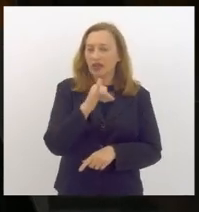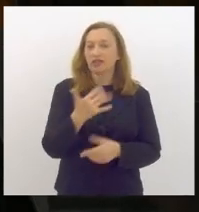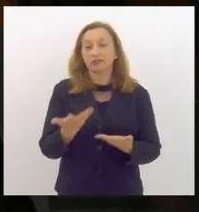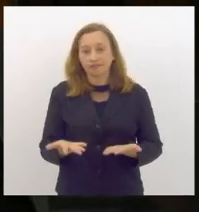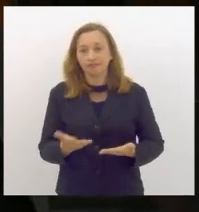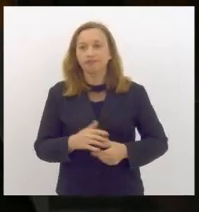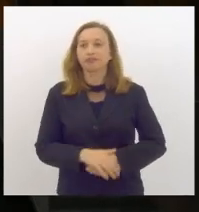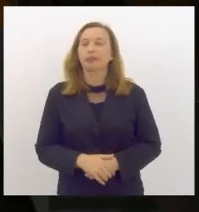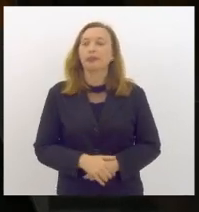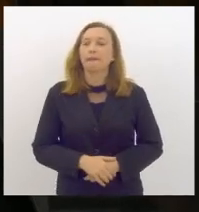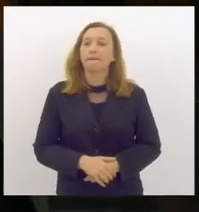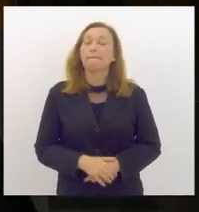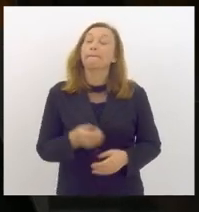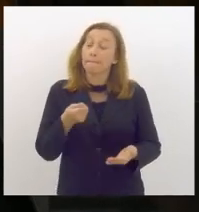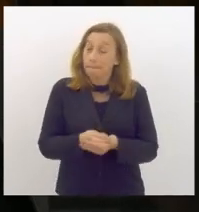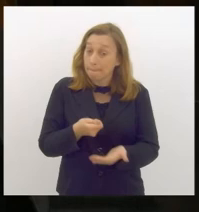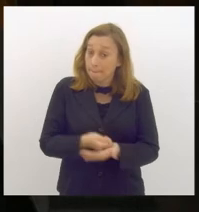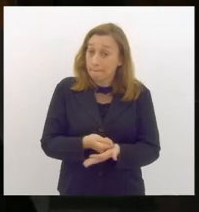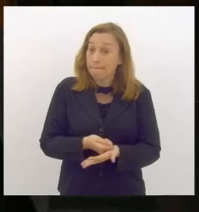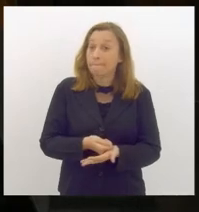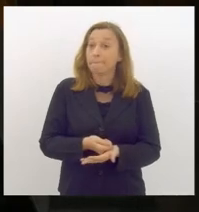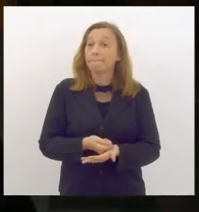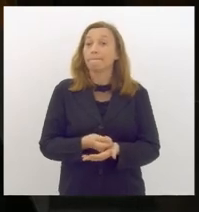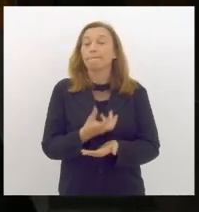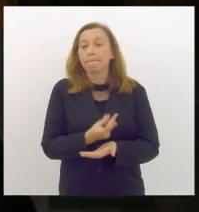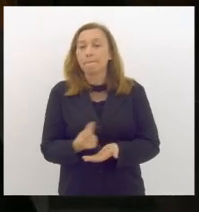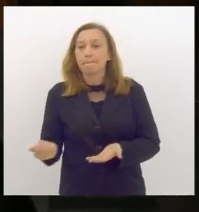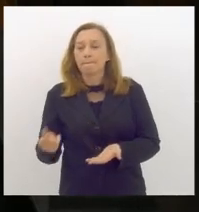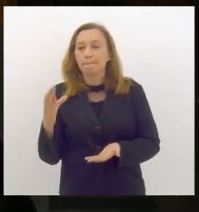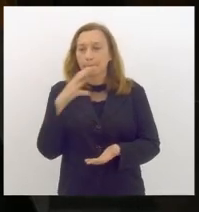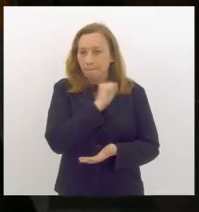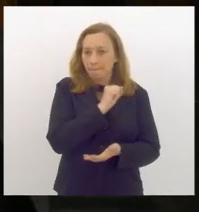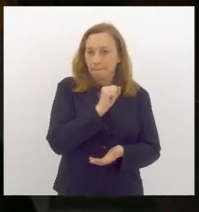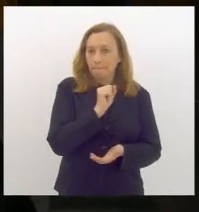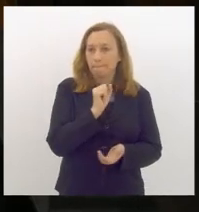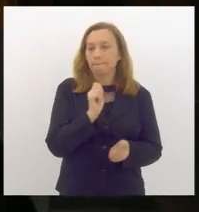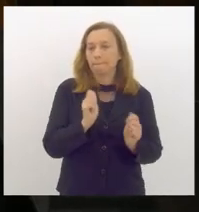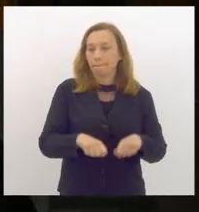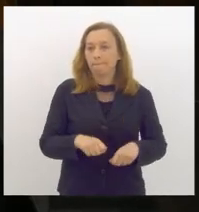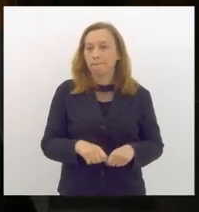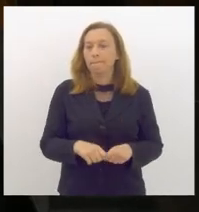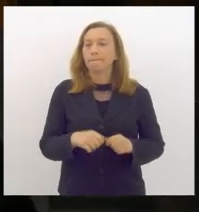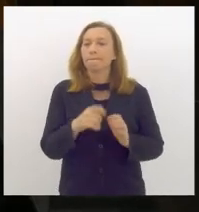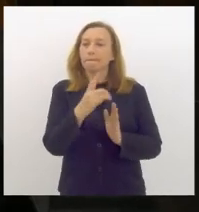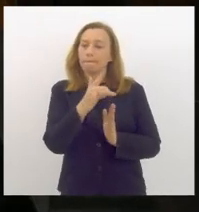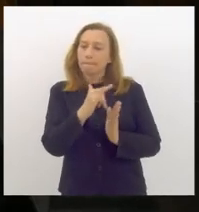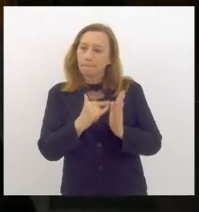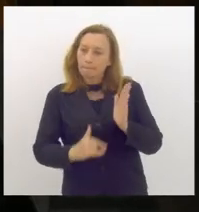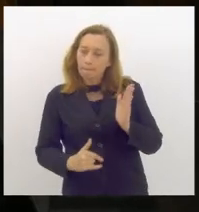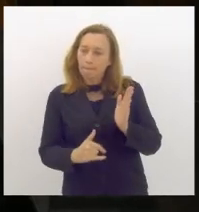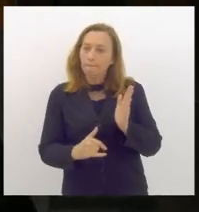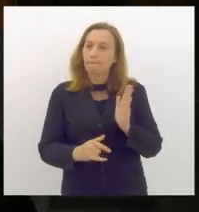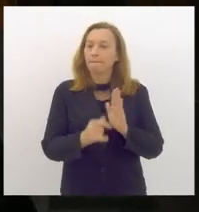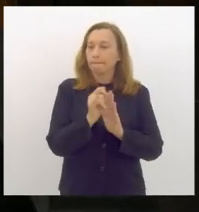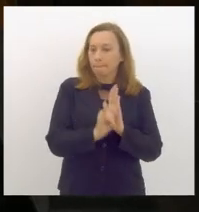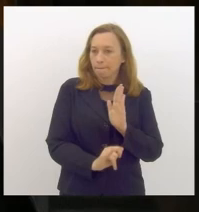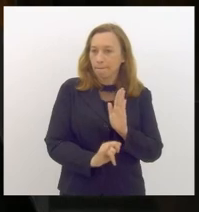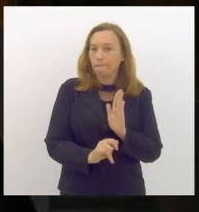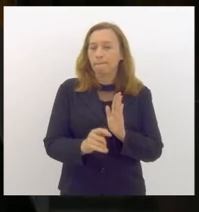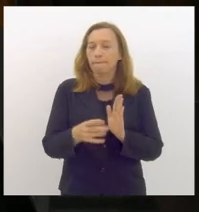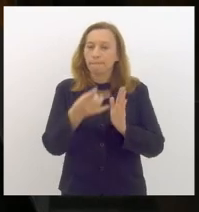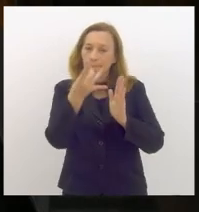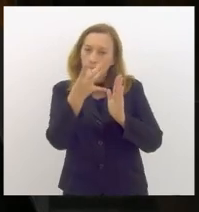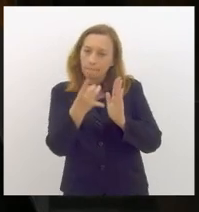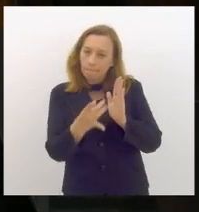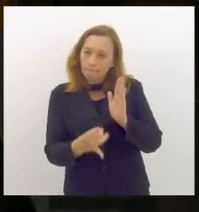que cobrar que elas saiam de lá o mais rápido possível. Então, a gente está preparando um relatório descrevendo essa situação